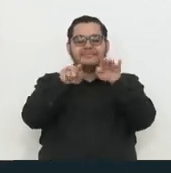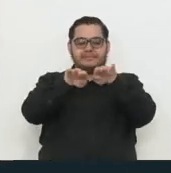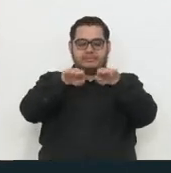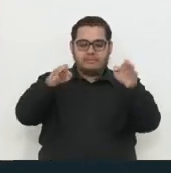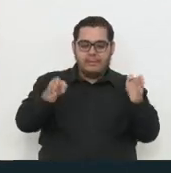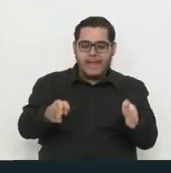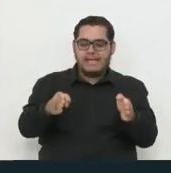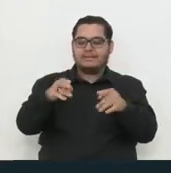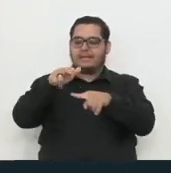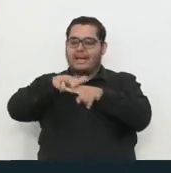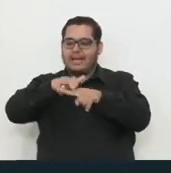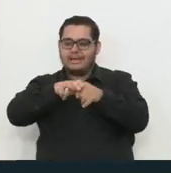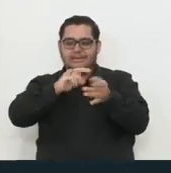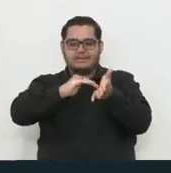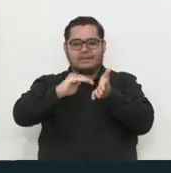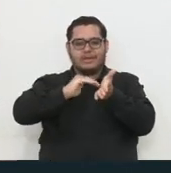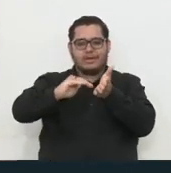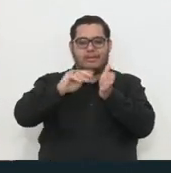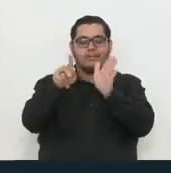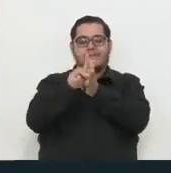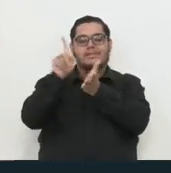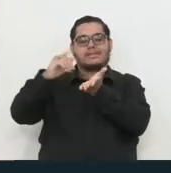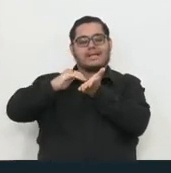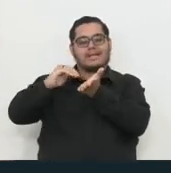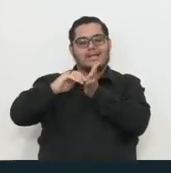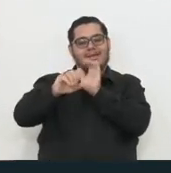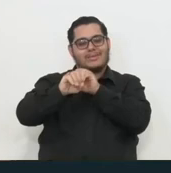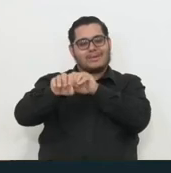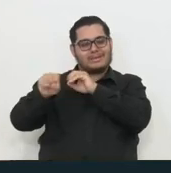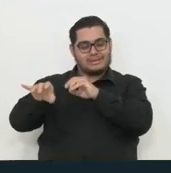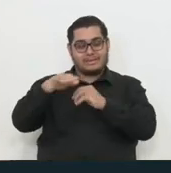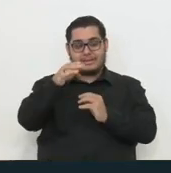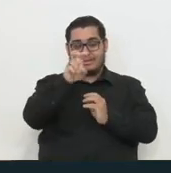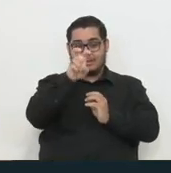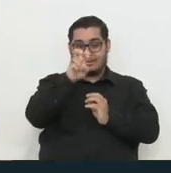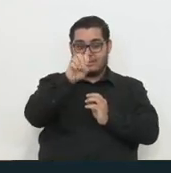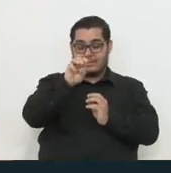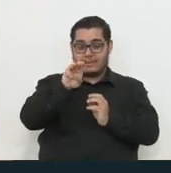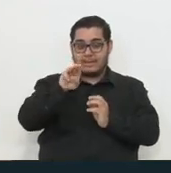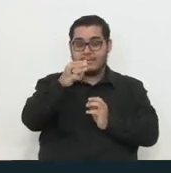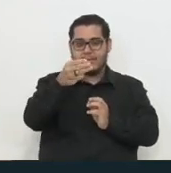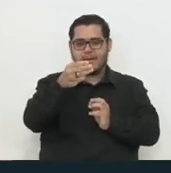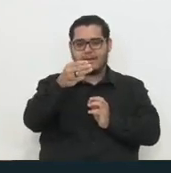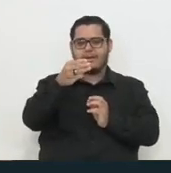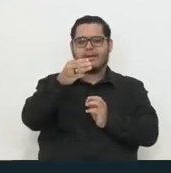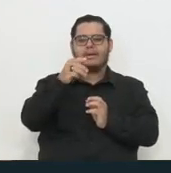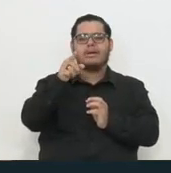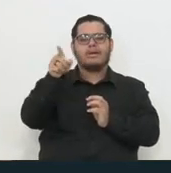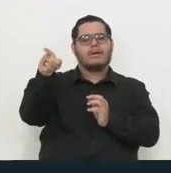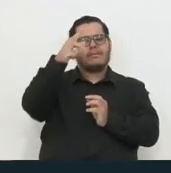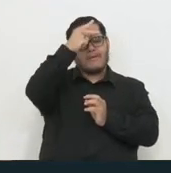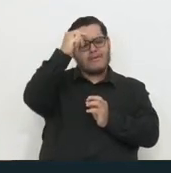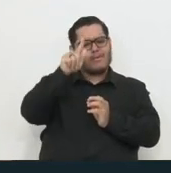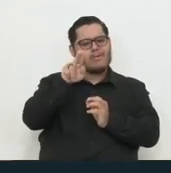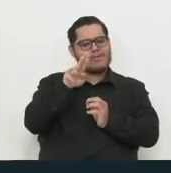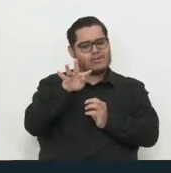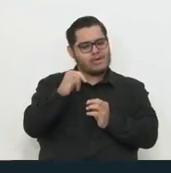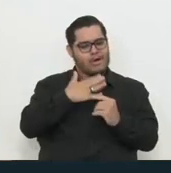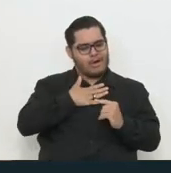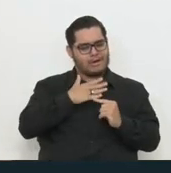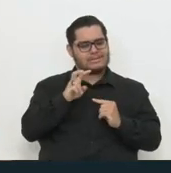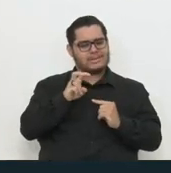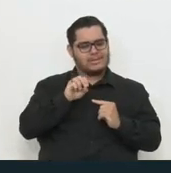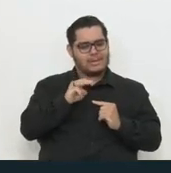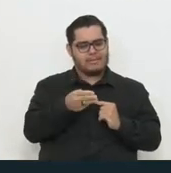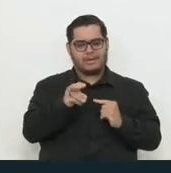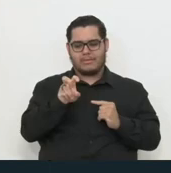de educação quer dizer eu acho que o número de Quase 50 milhões para prefeito Ghost está sendo cada vez mais atrativo Olha 50